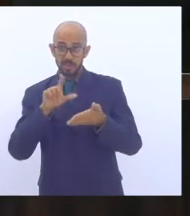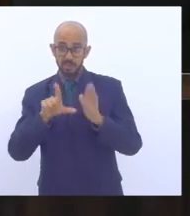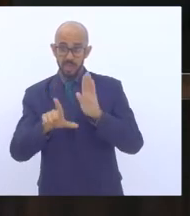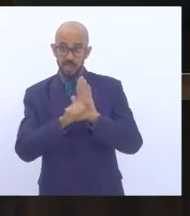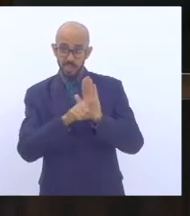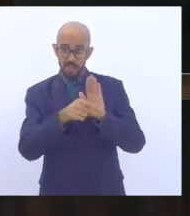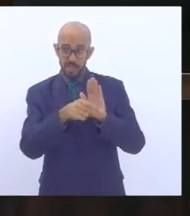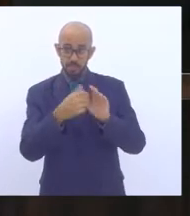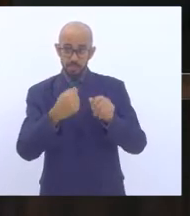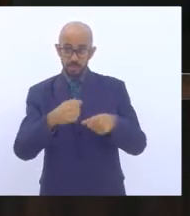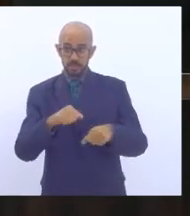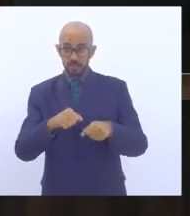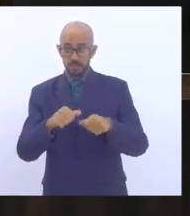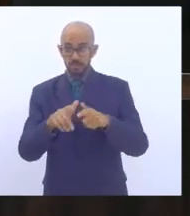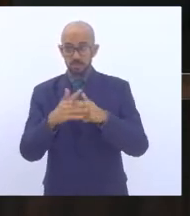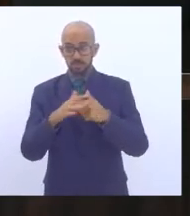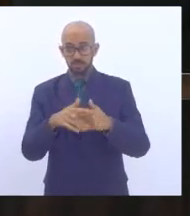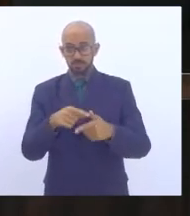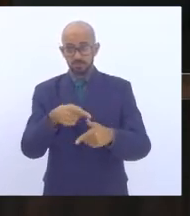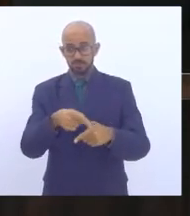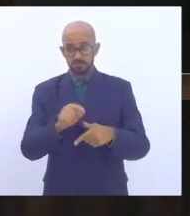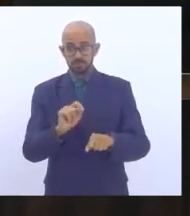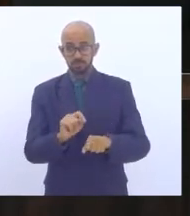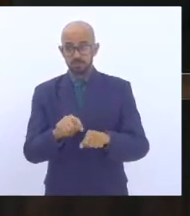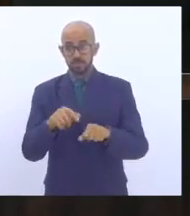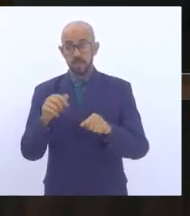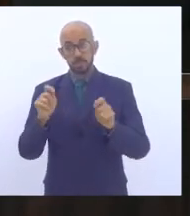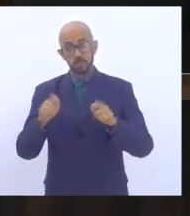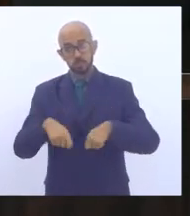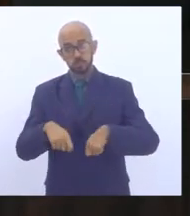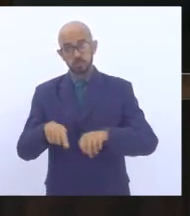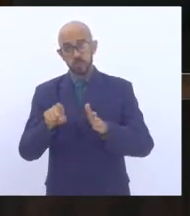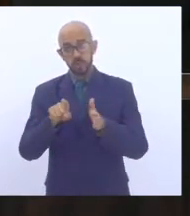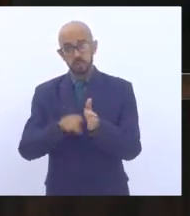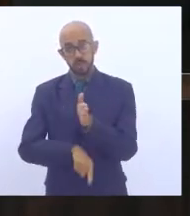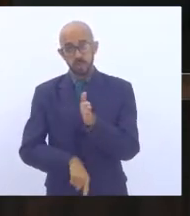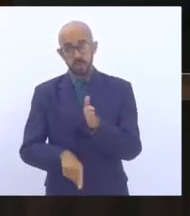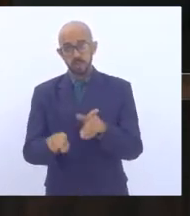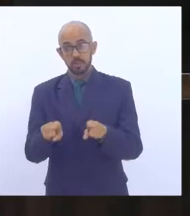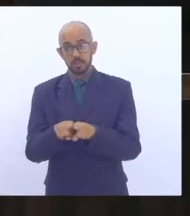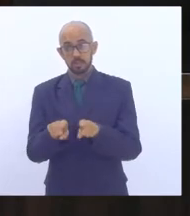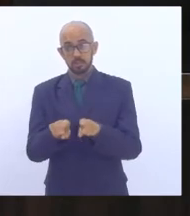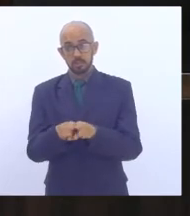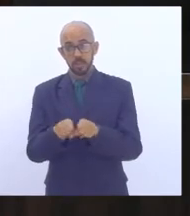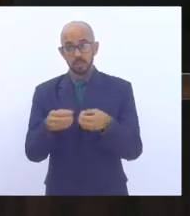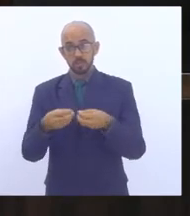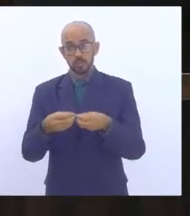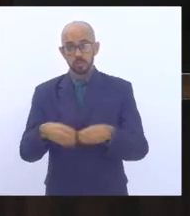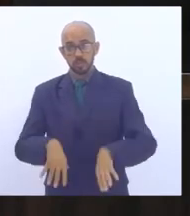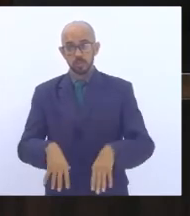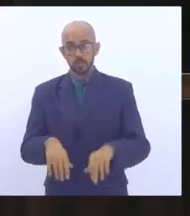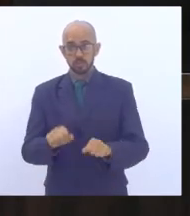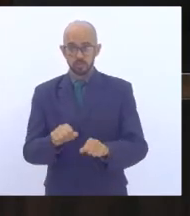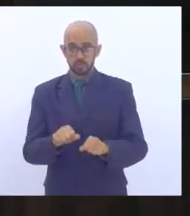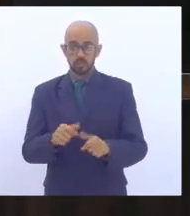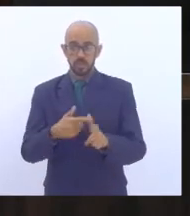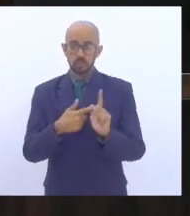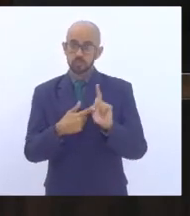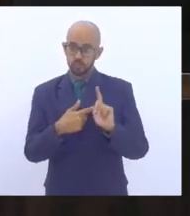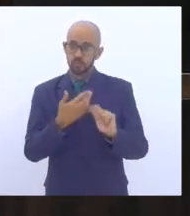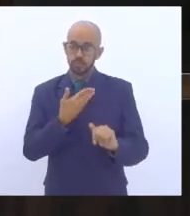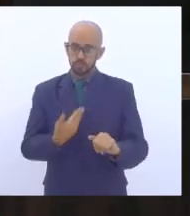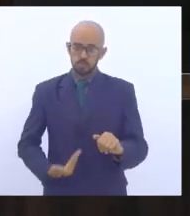regulamentada que é possível abater a parte das perdas na dívida pública